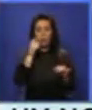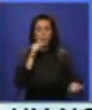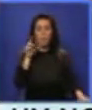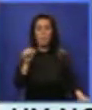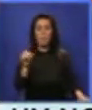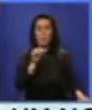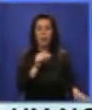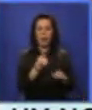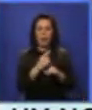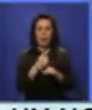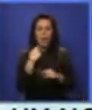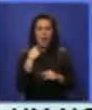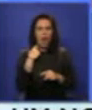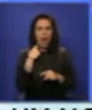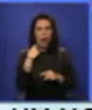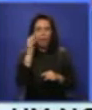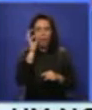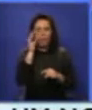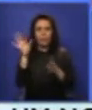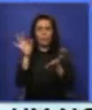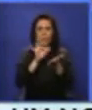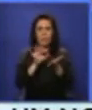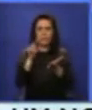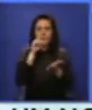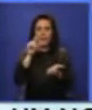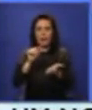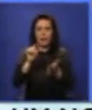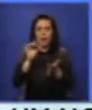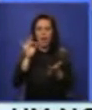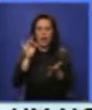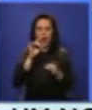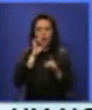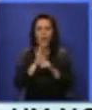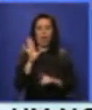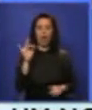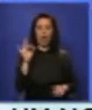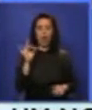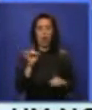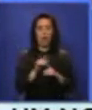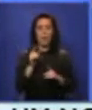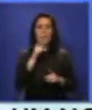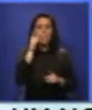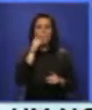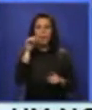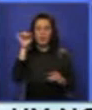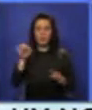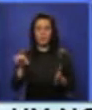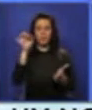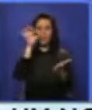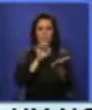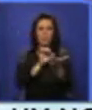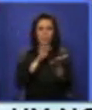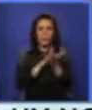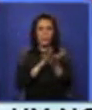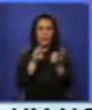porque de facto são coisas muito pequeninas. Portanto, isto é uma espécie de cola, exatamente. Uma espécie de um palito que pega na lâmina para